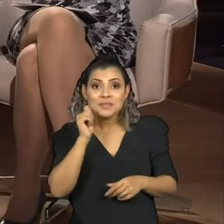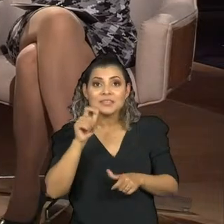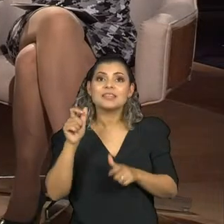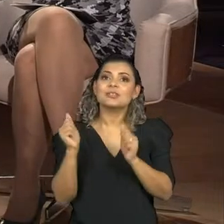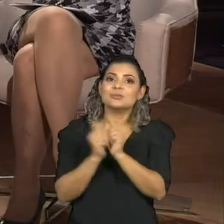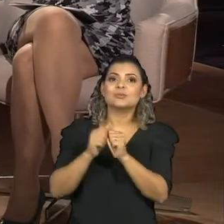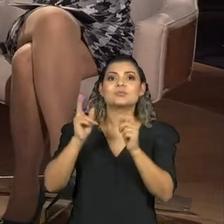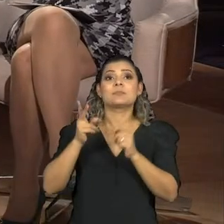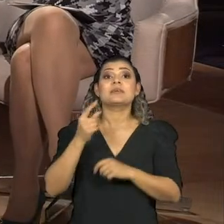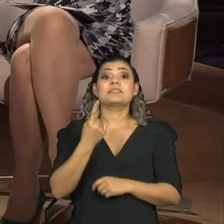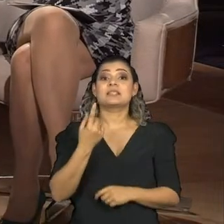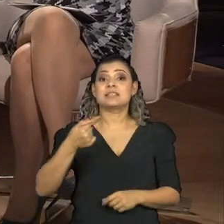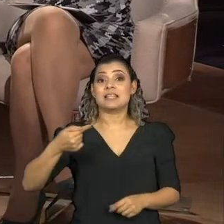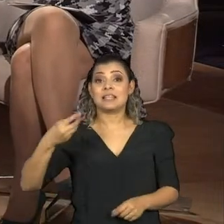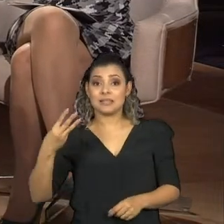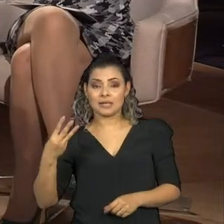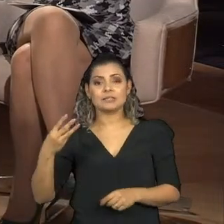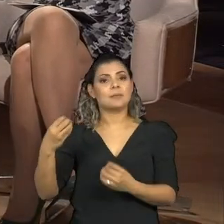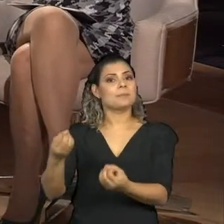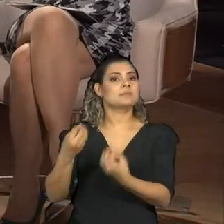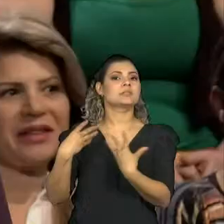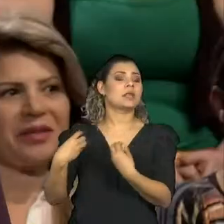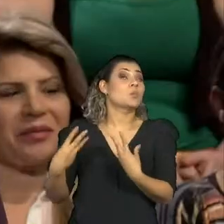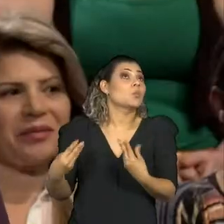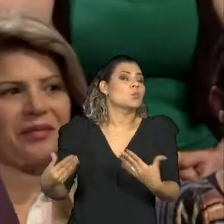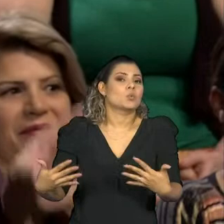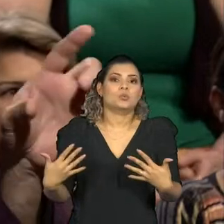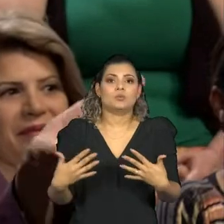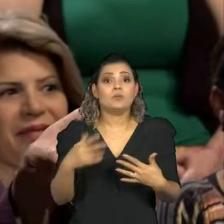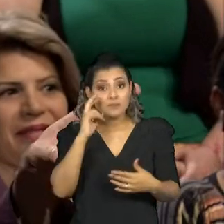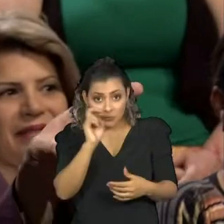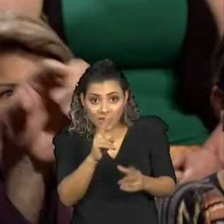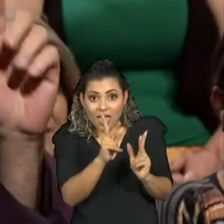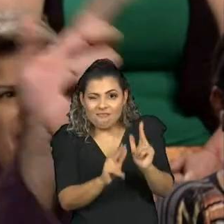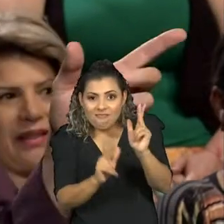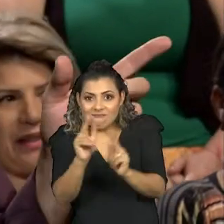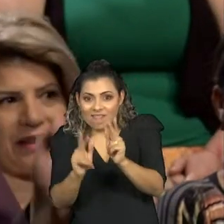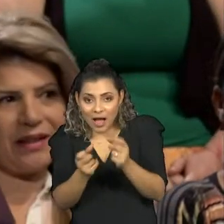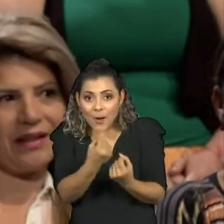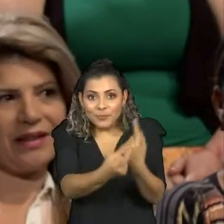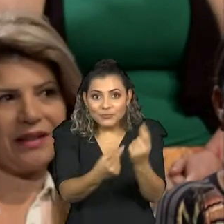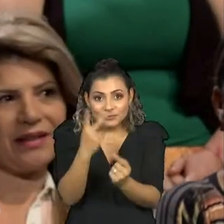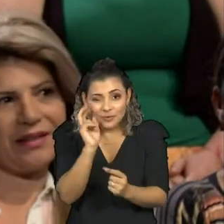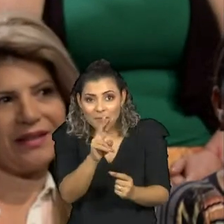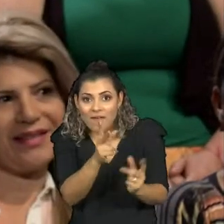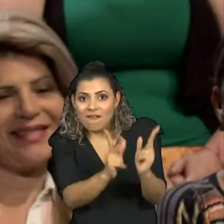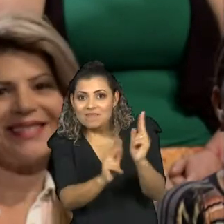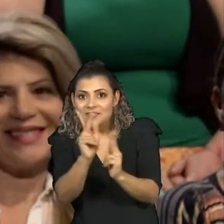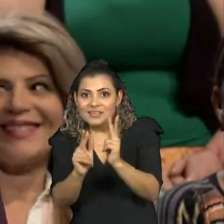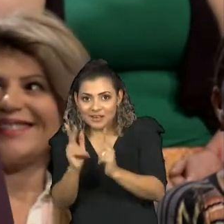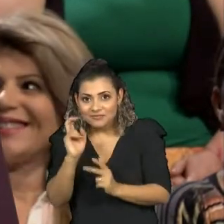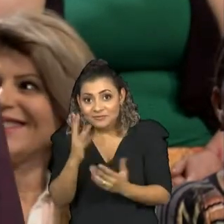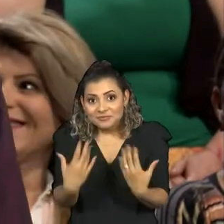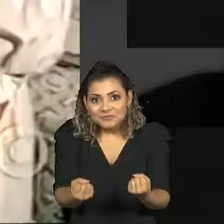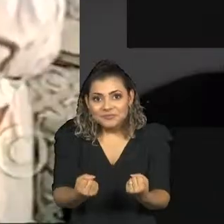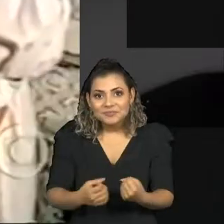foram 173, elas me ensinaram muito. Vamos ver uns trechinhos de alguns dos retratos falados por vocês.